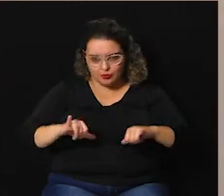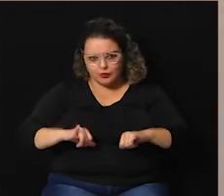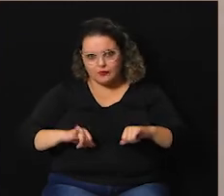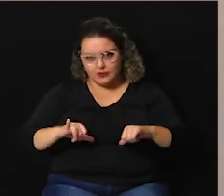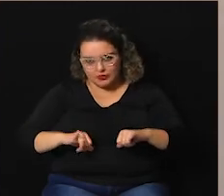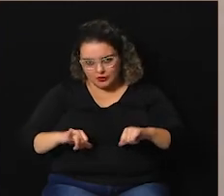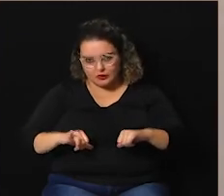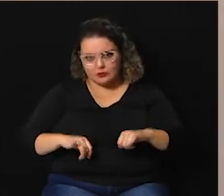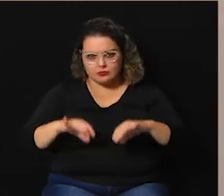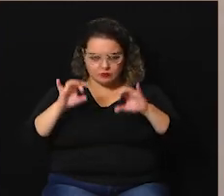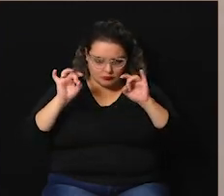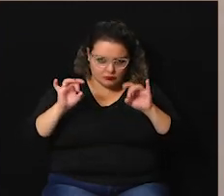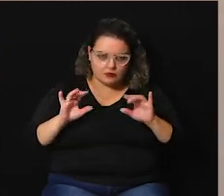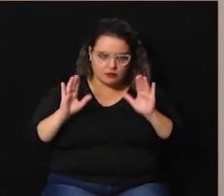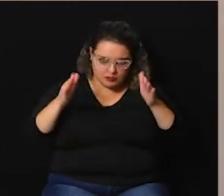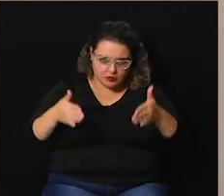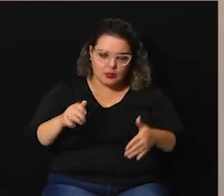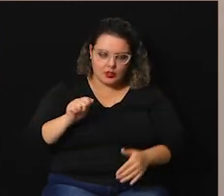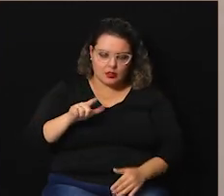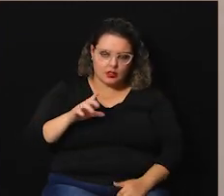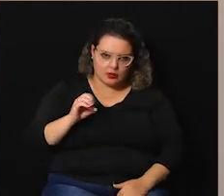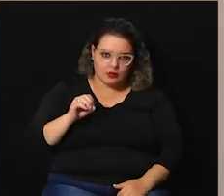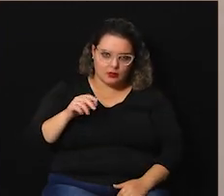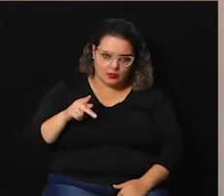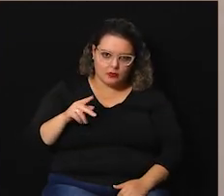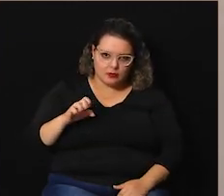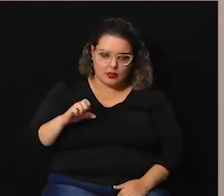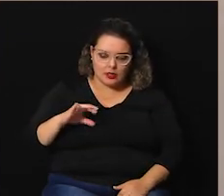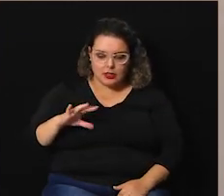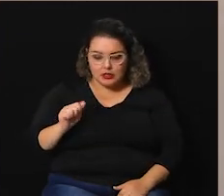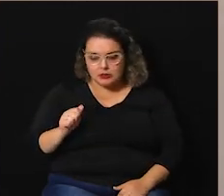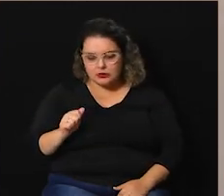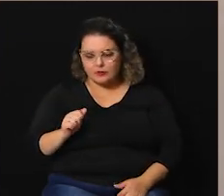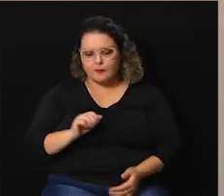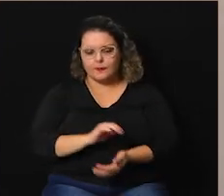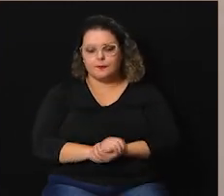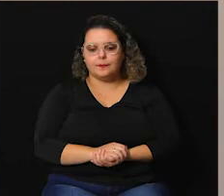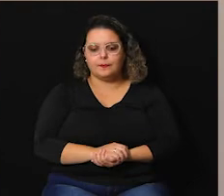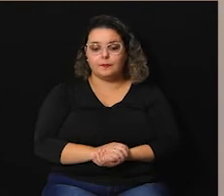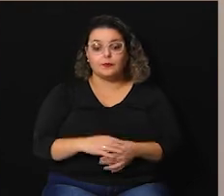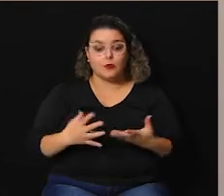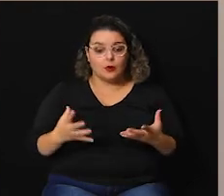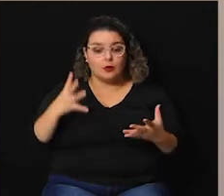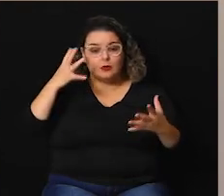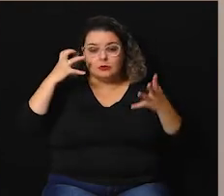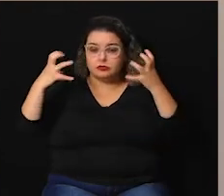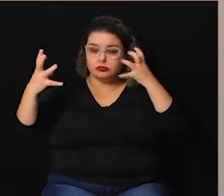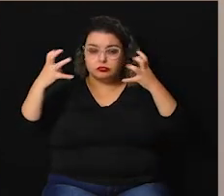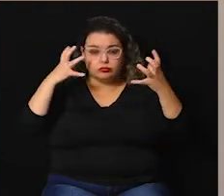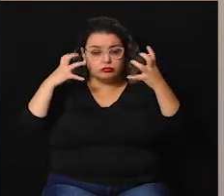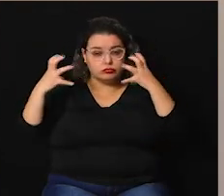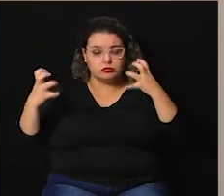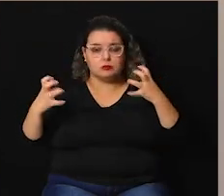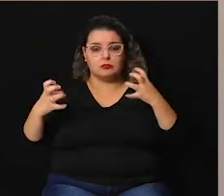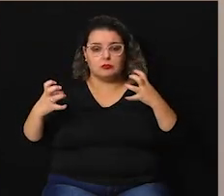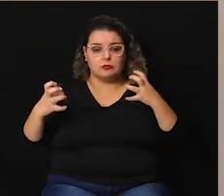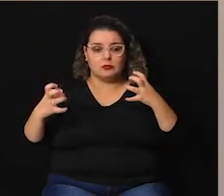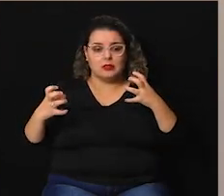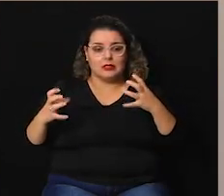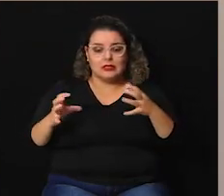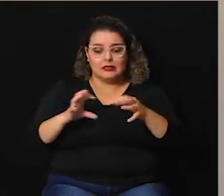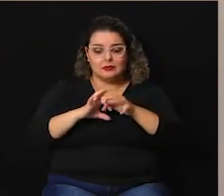aí especificamente que estamos falando da alopécia. O estresse gerado pela